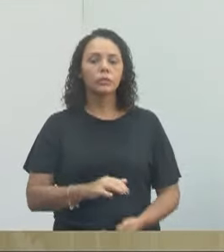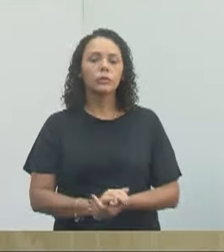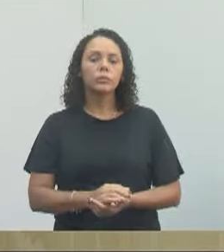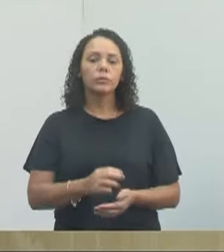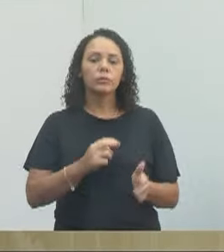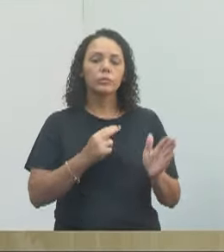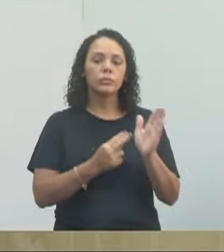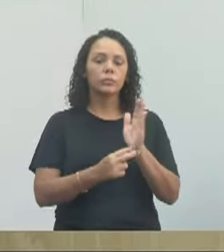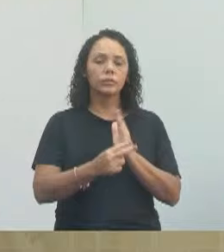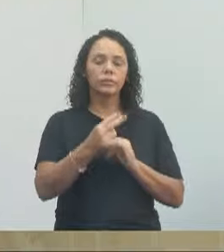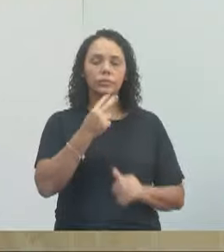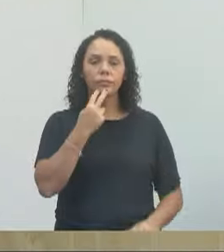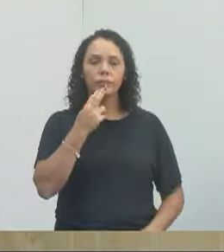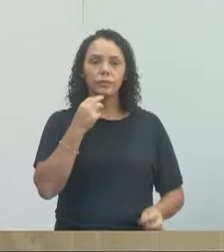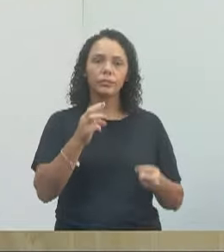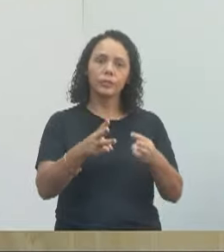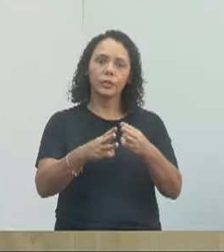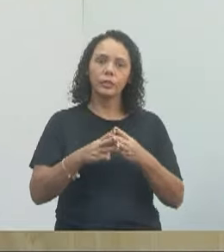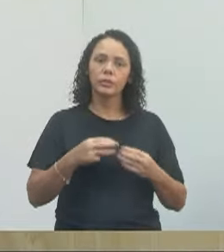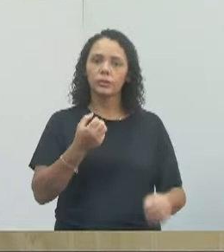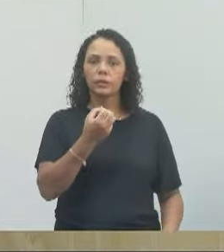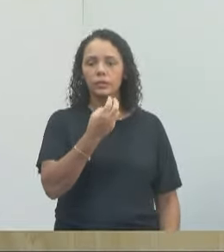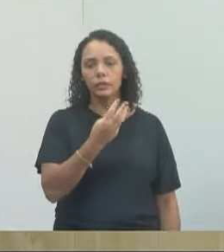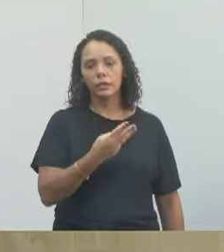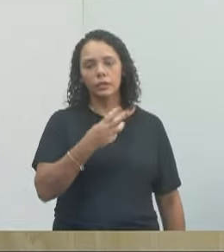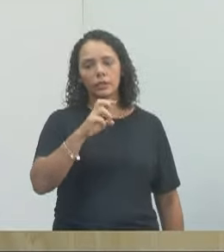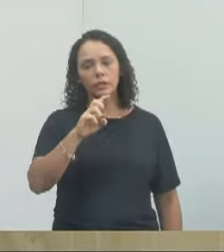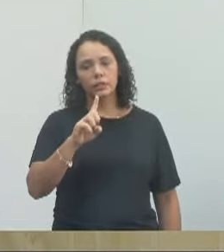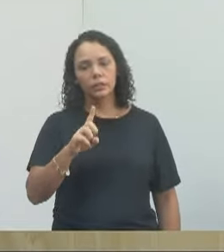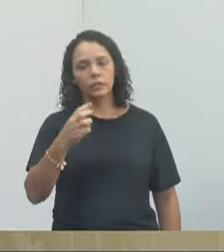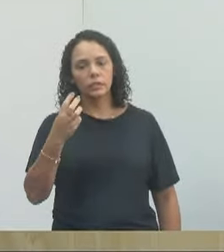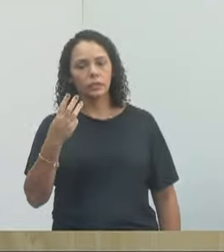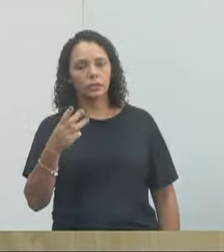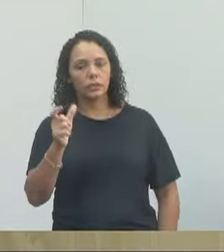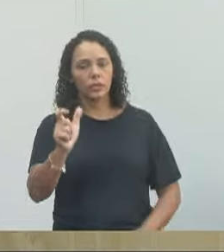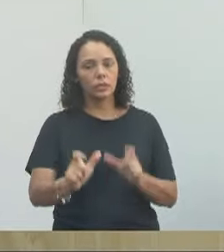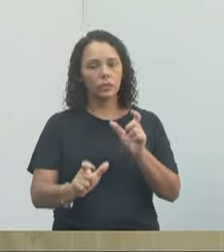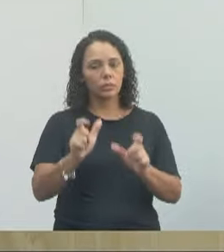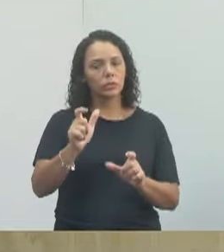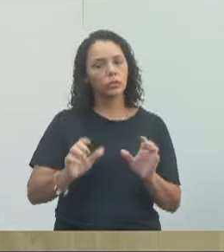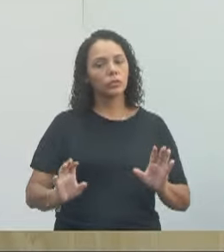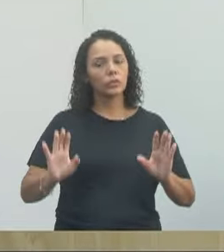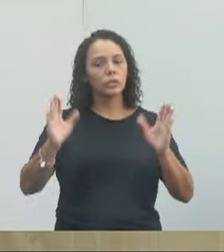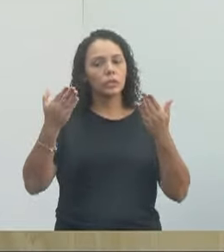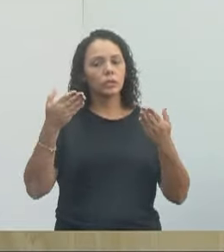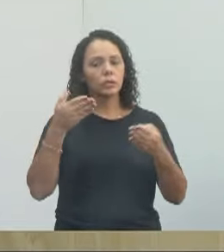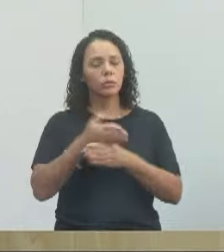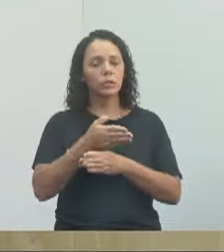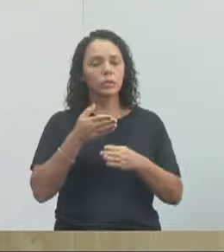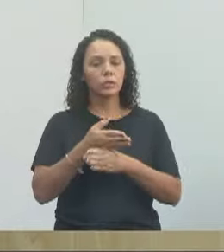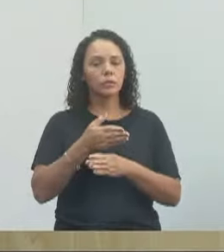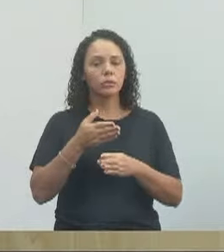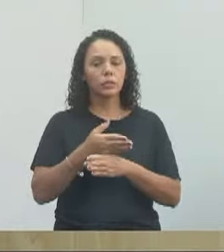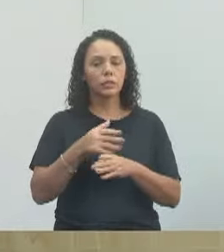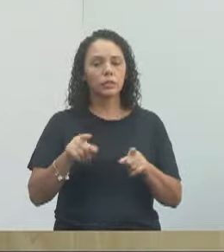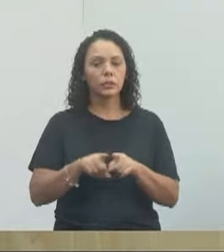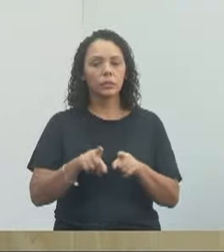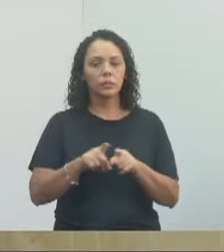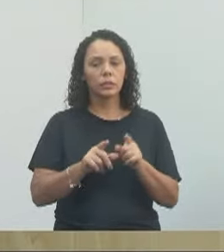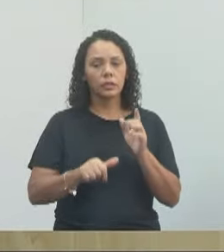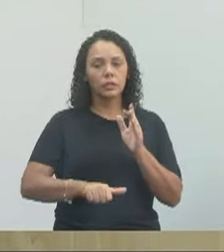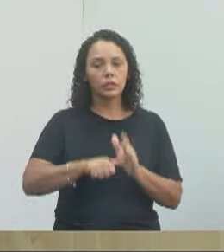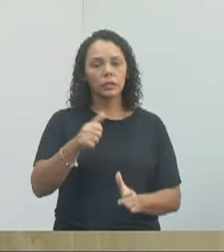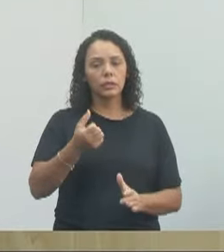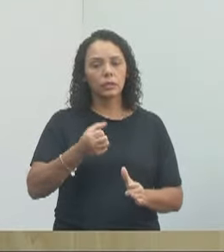parque meia-lua Moção 315 Moção relatório aos festeiros e a todos os participantes pela realização da 18ª Festa do